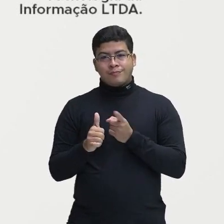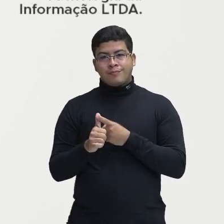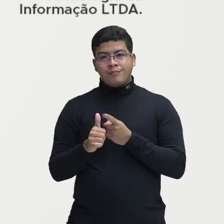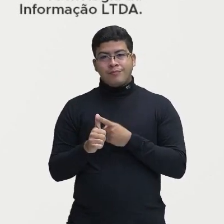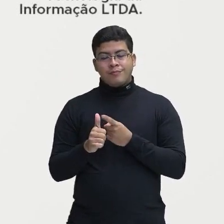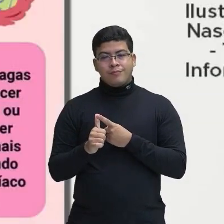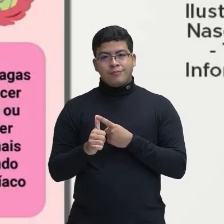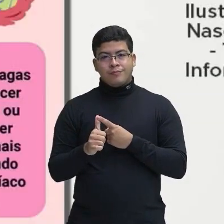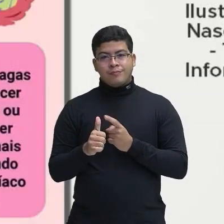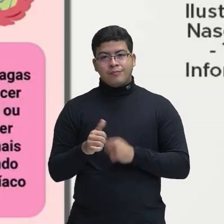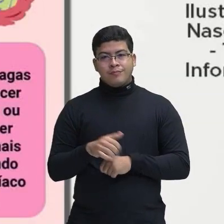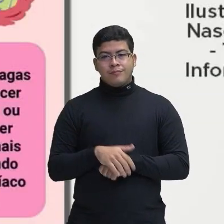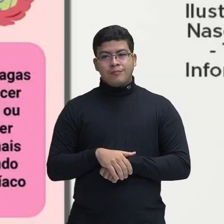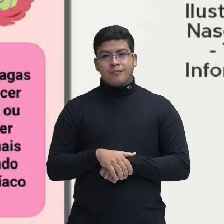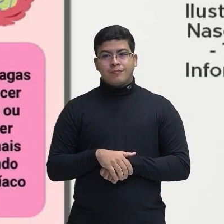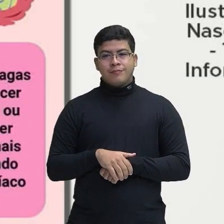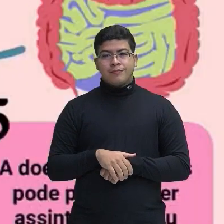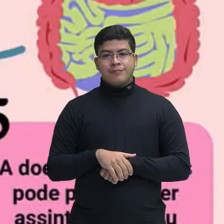para vocês.